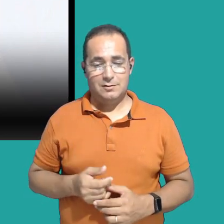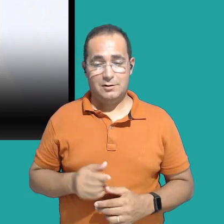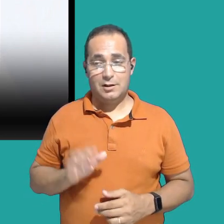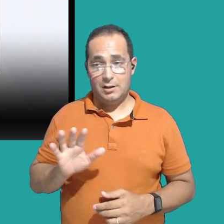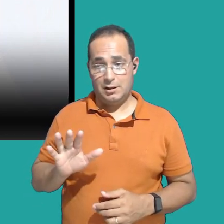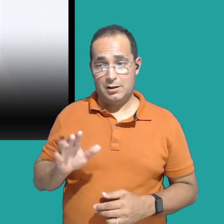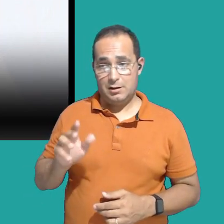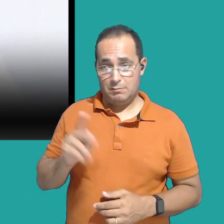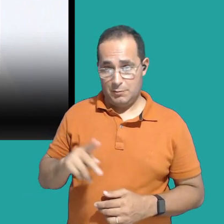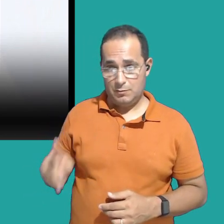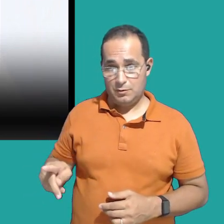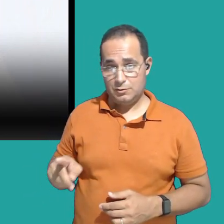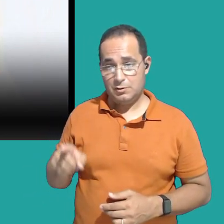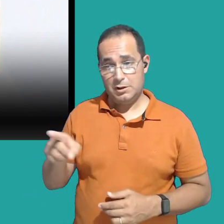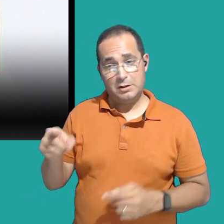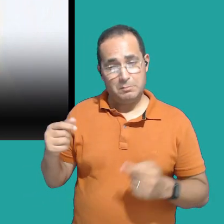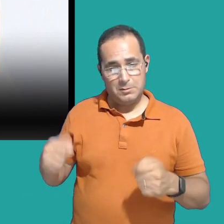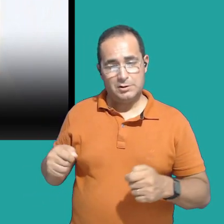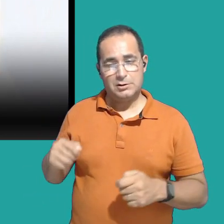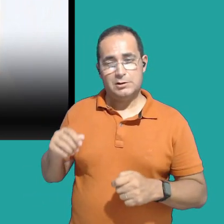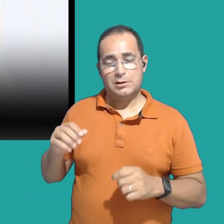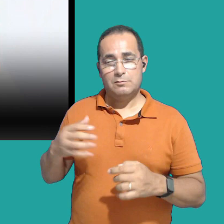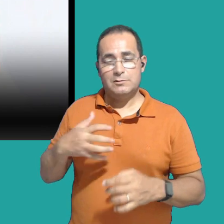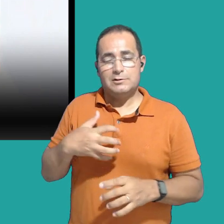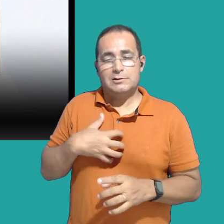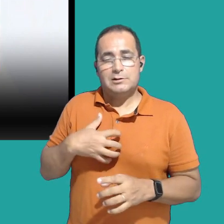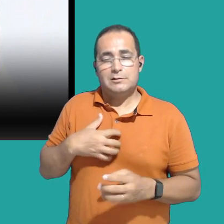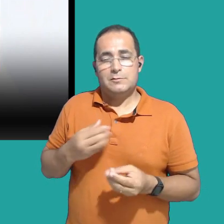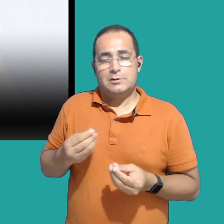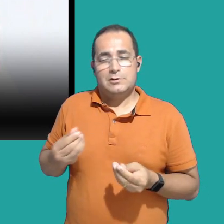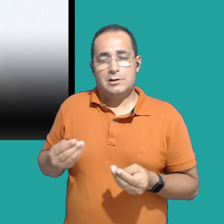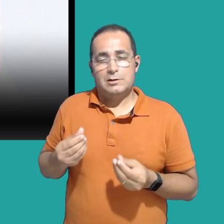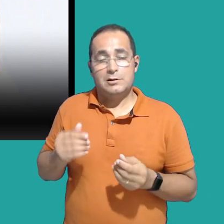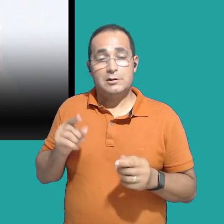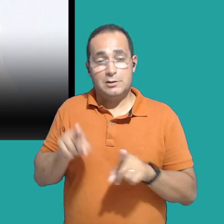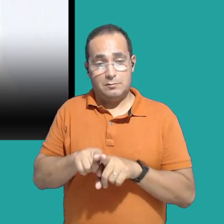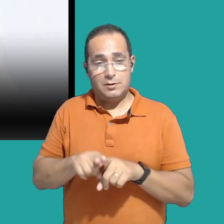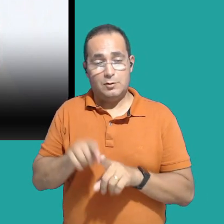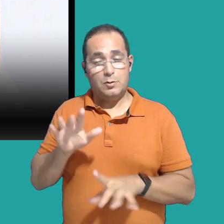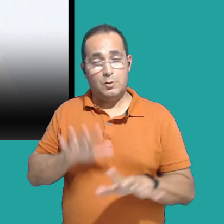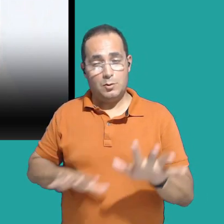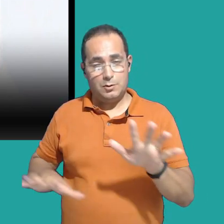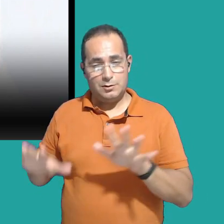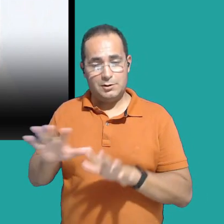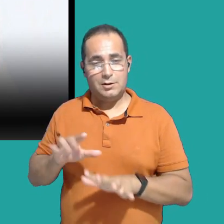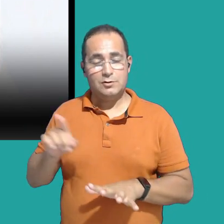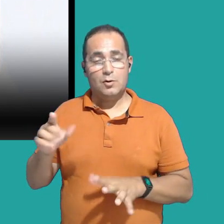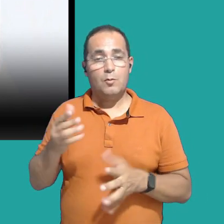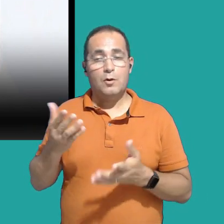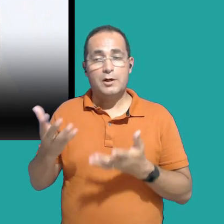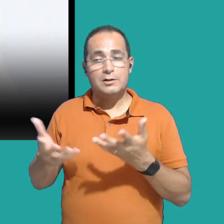eu. Eu acho que para o professor, ele precisa ter uma sensibilidade, mas também